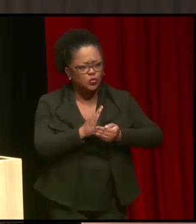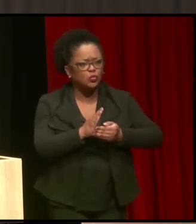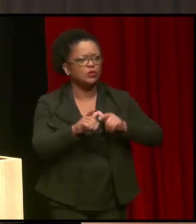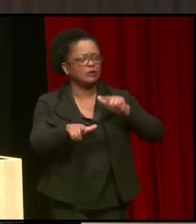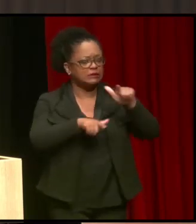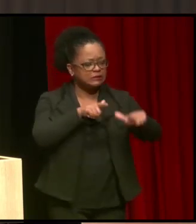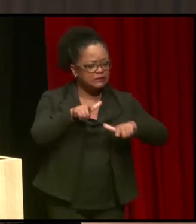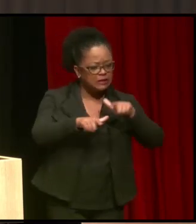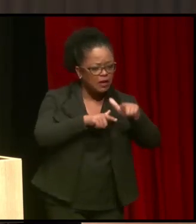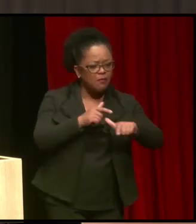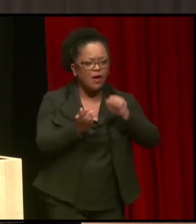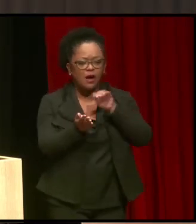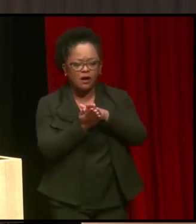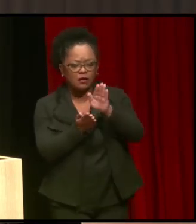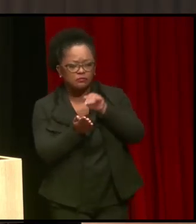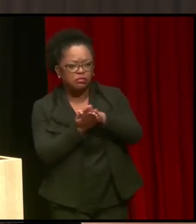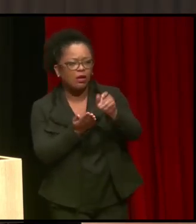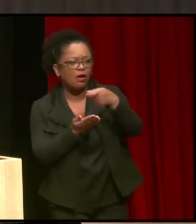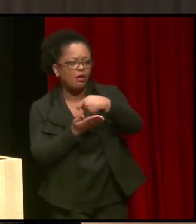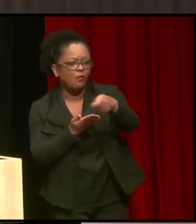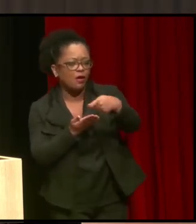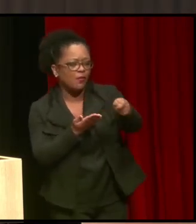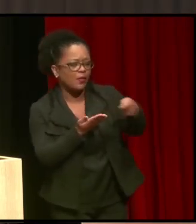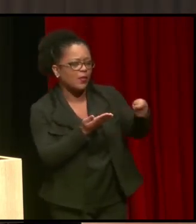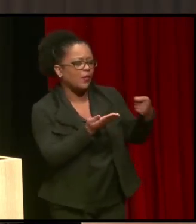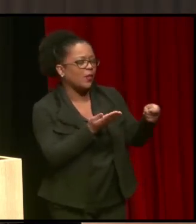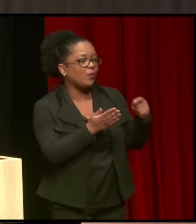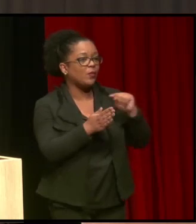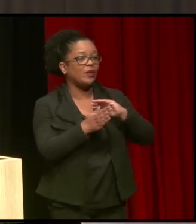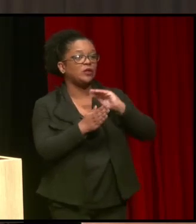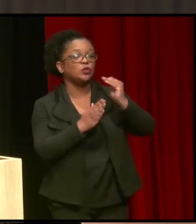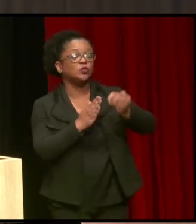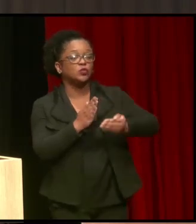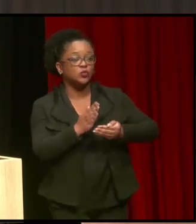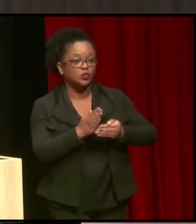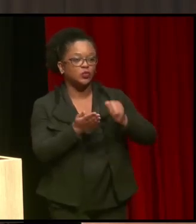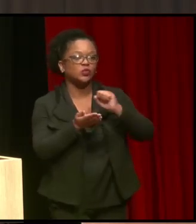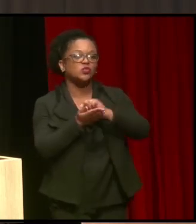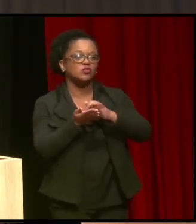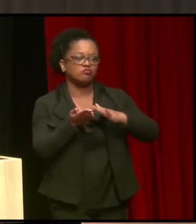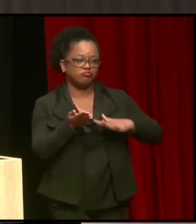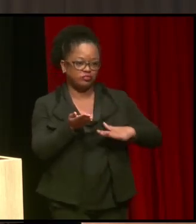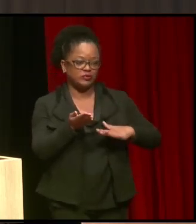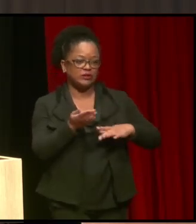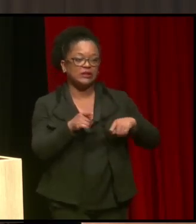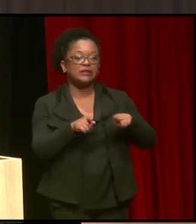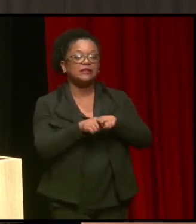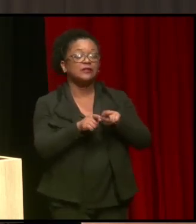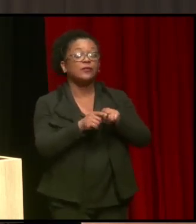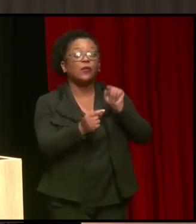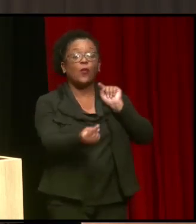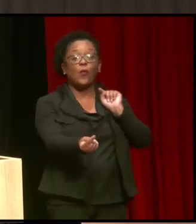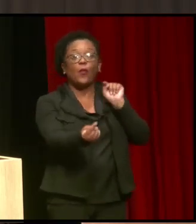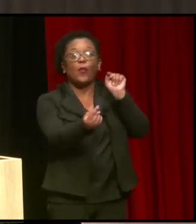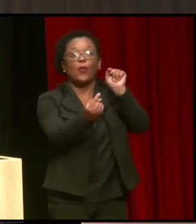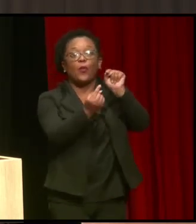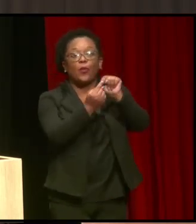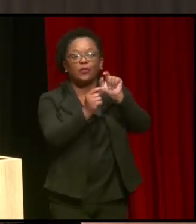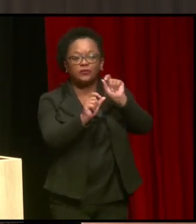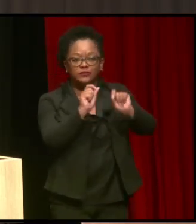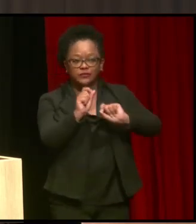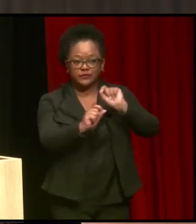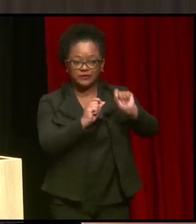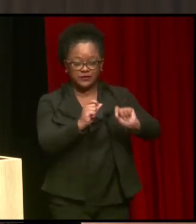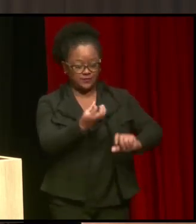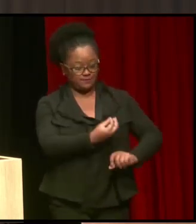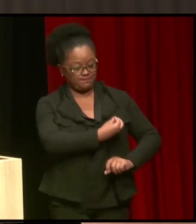atividade meio. Atividade qual é? Fim é quê? Que a vida seja transformada. Dentro